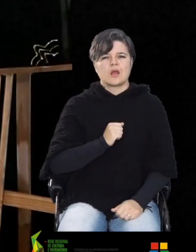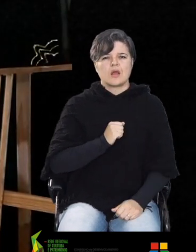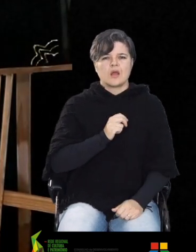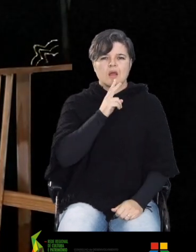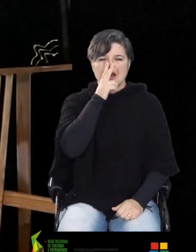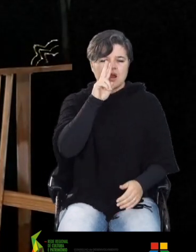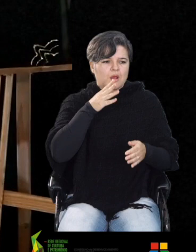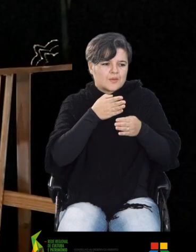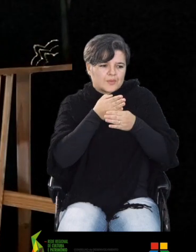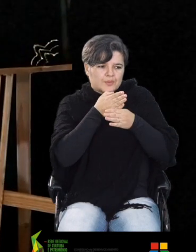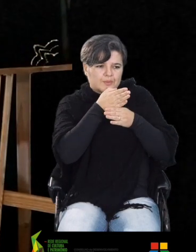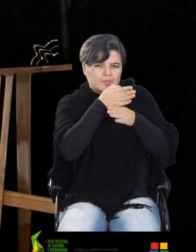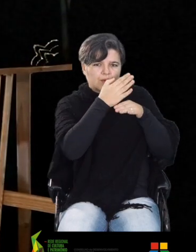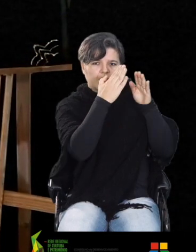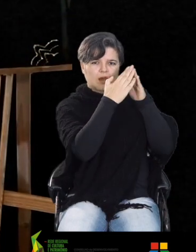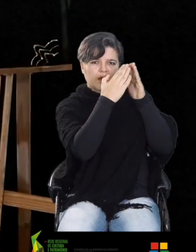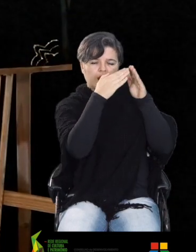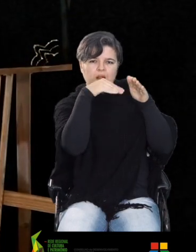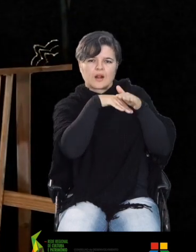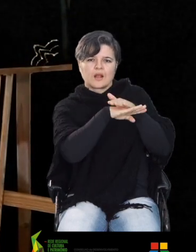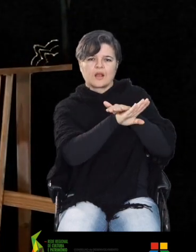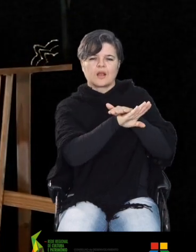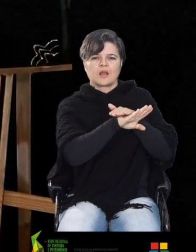devagarinho na casa